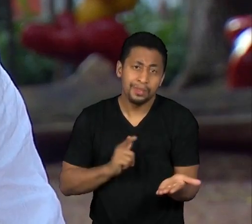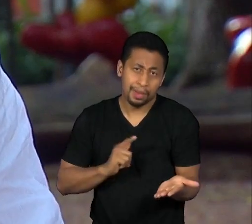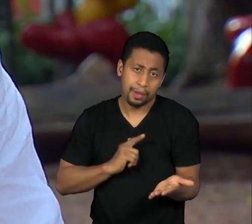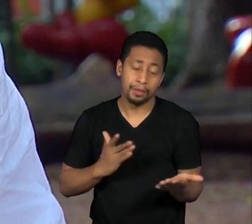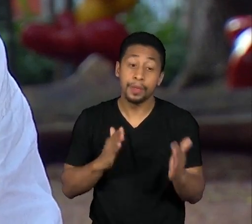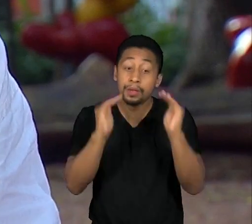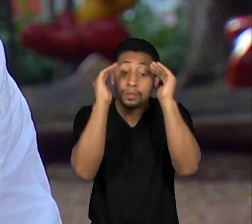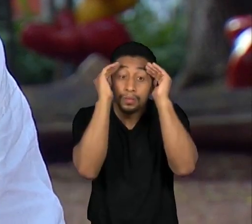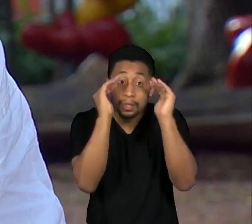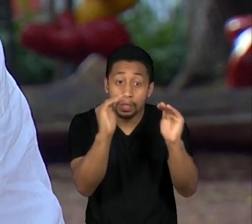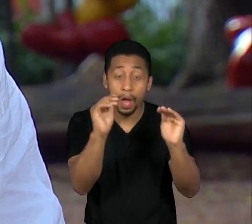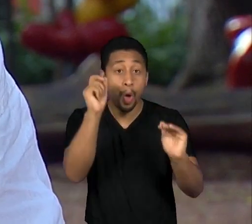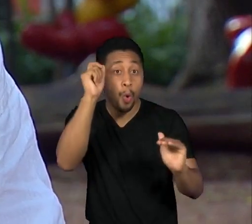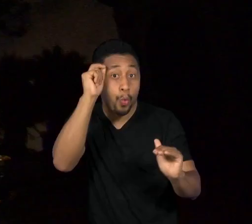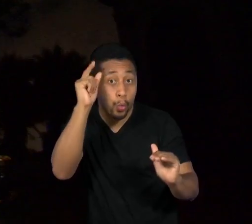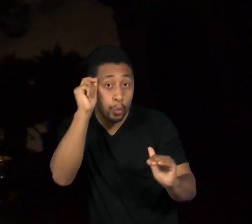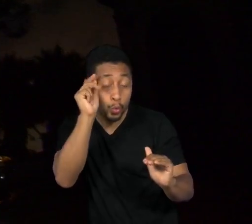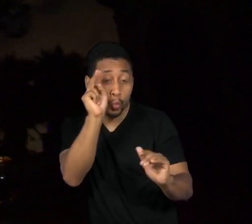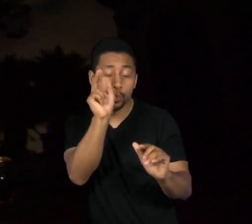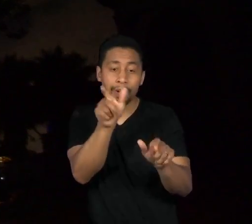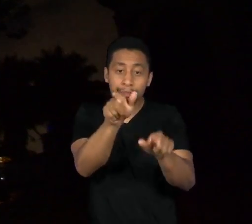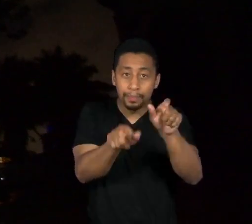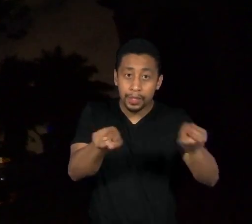é manter a floresta em pé.